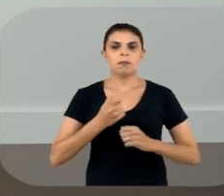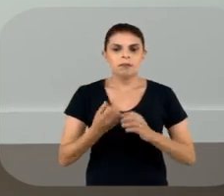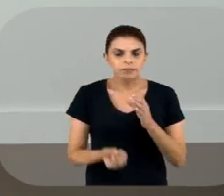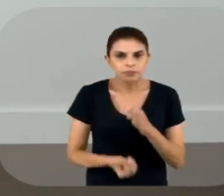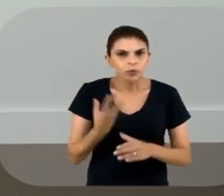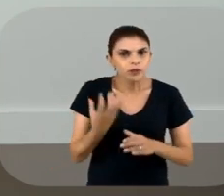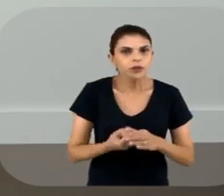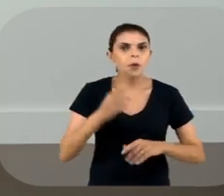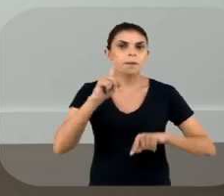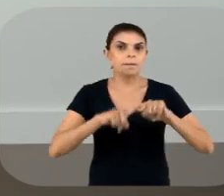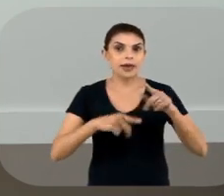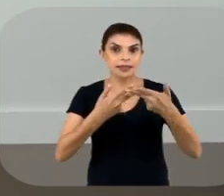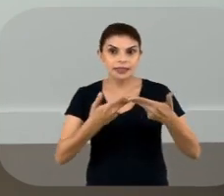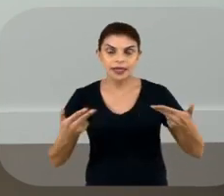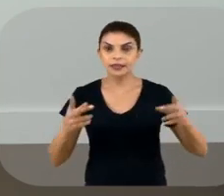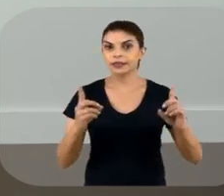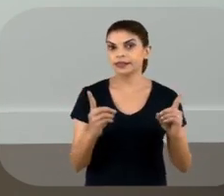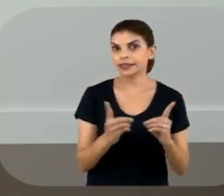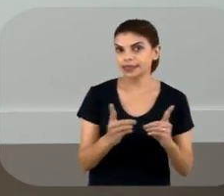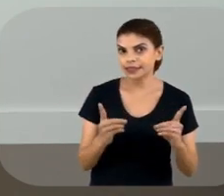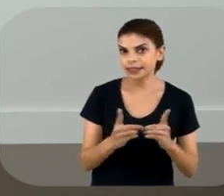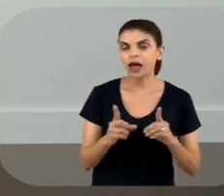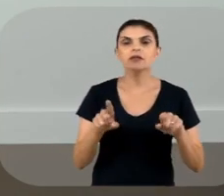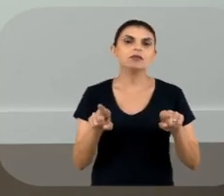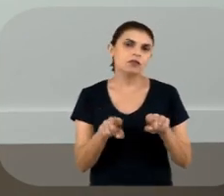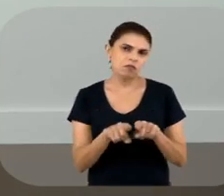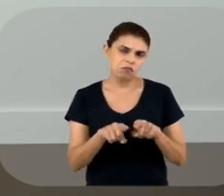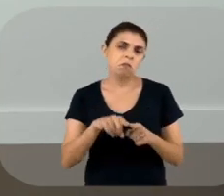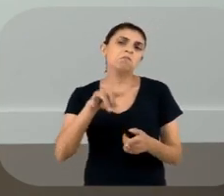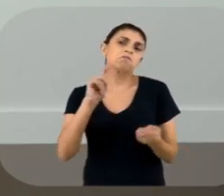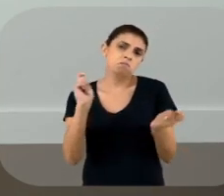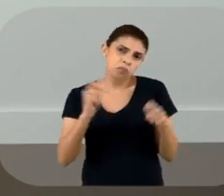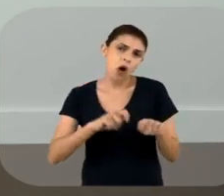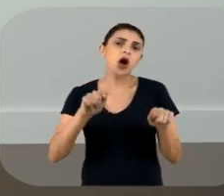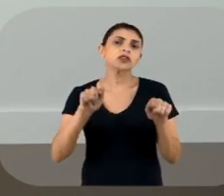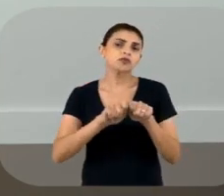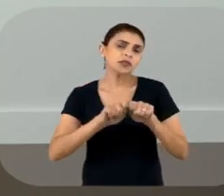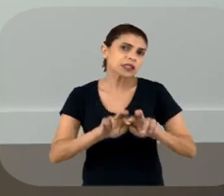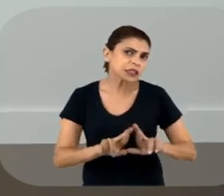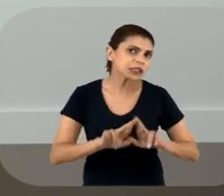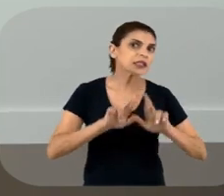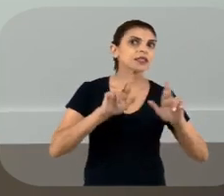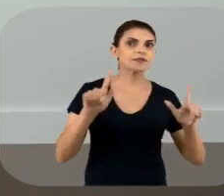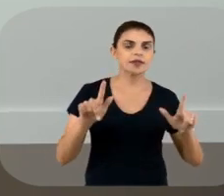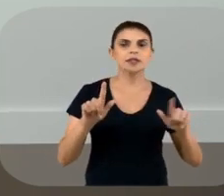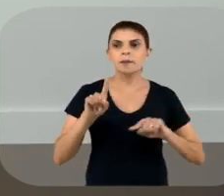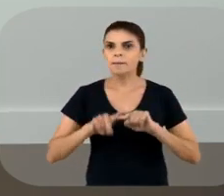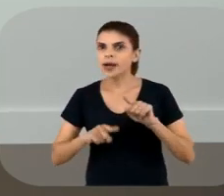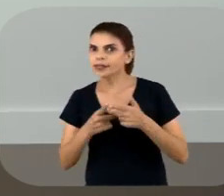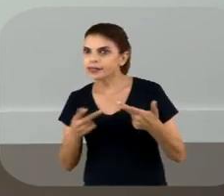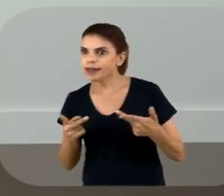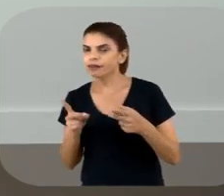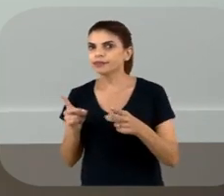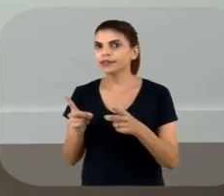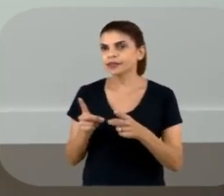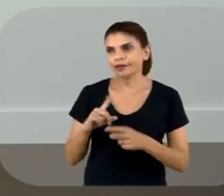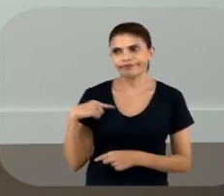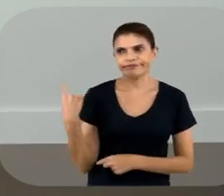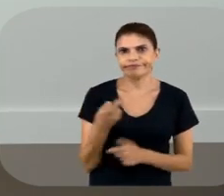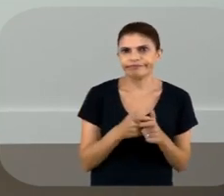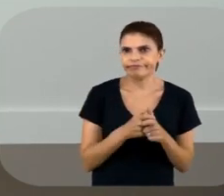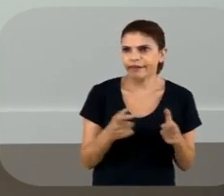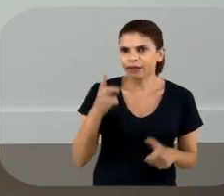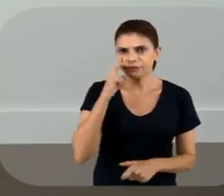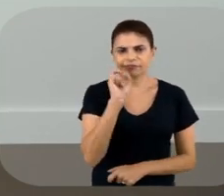de materiais didáticos, né, que, de fato, façam diferença, né, porque, mais uma vez, é isso. Hoje